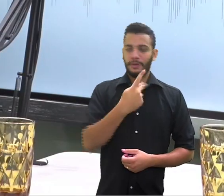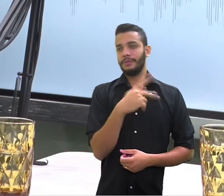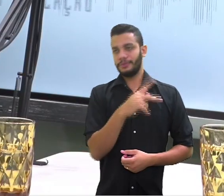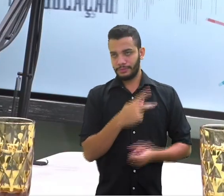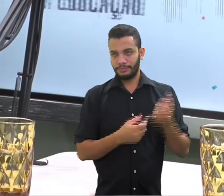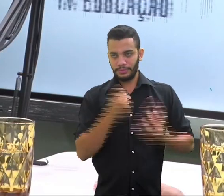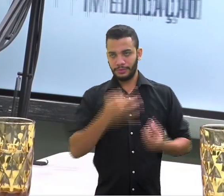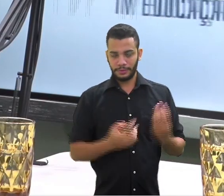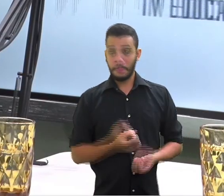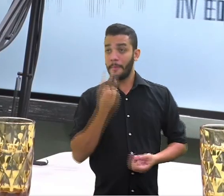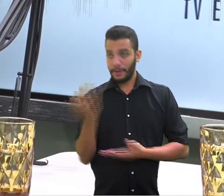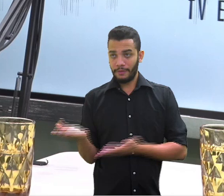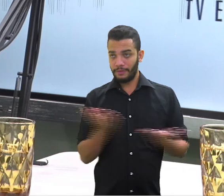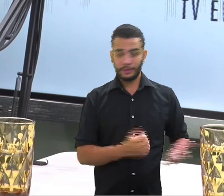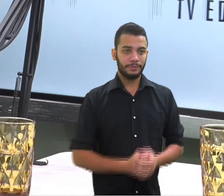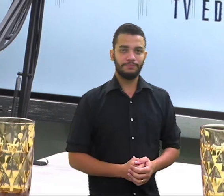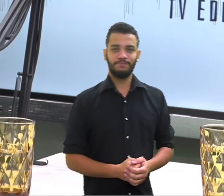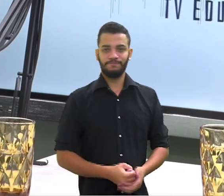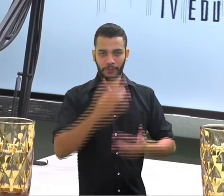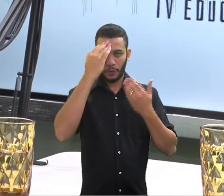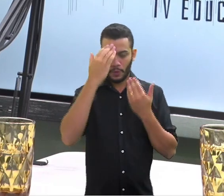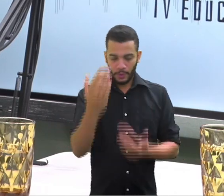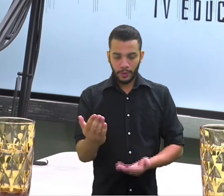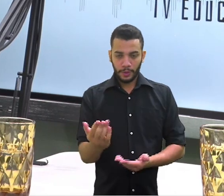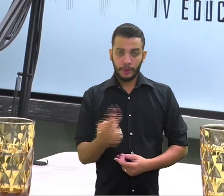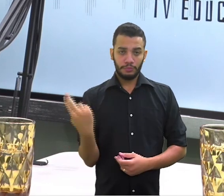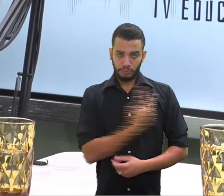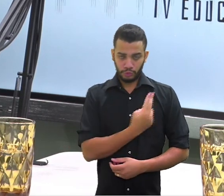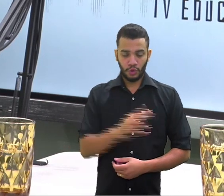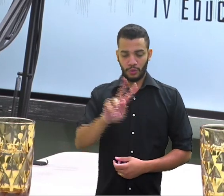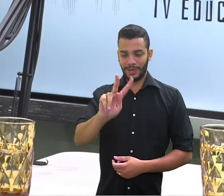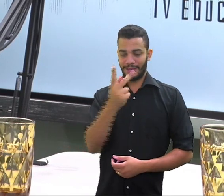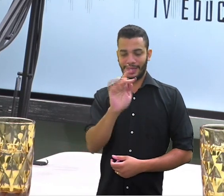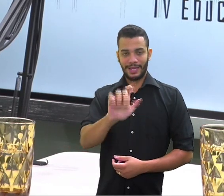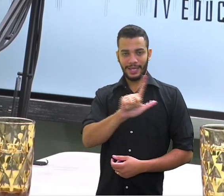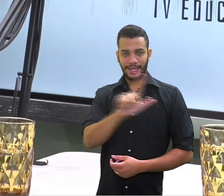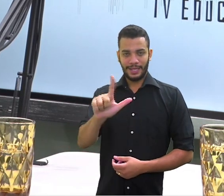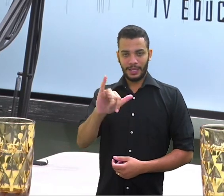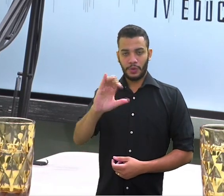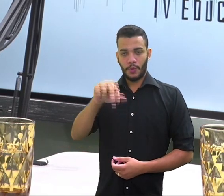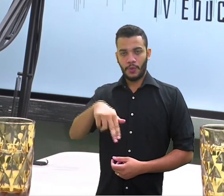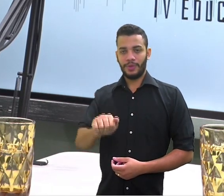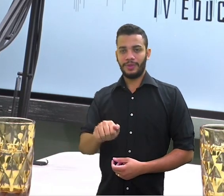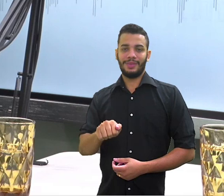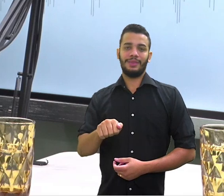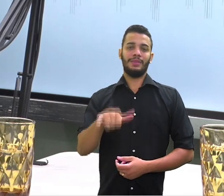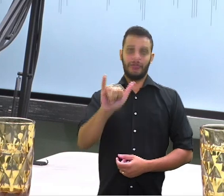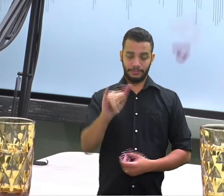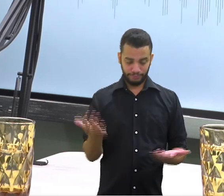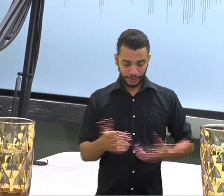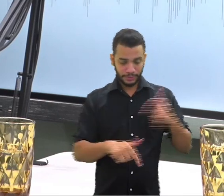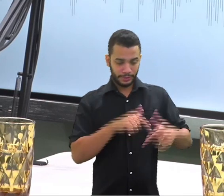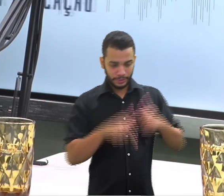Bem-vindo. Obrigado. Meu nome é Elionai, sou cabo da Polícia Militar há cerca de 14 anos. Trabalho com criança e